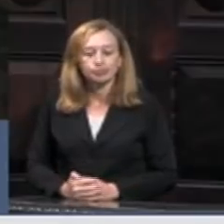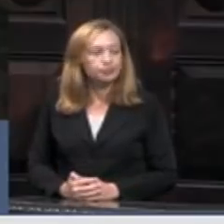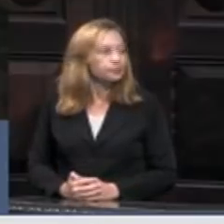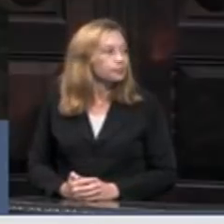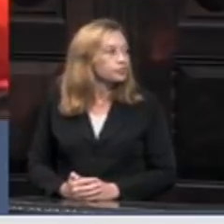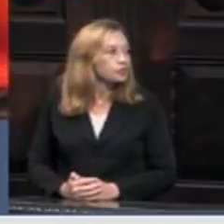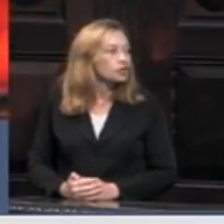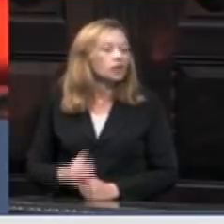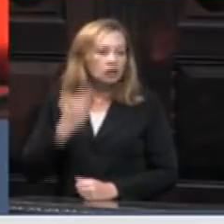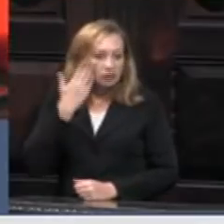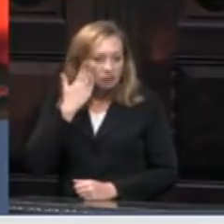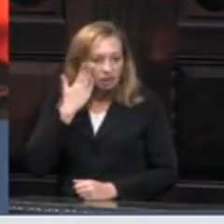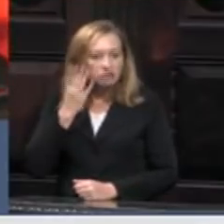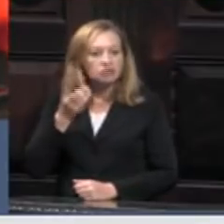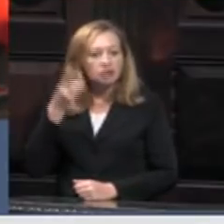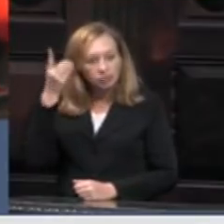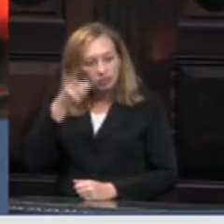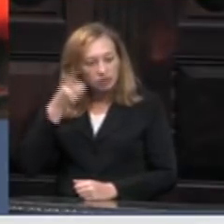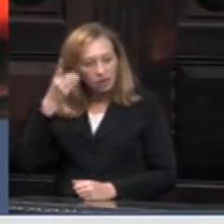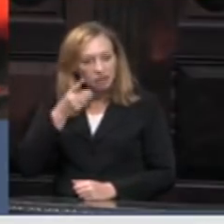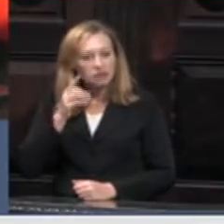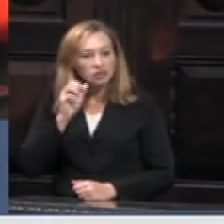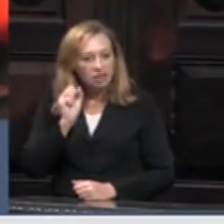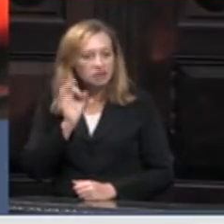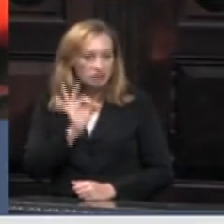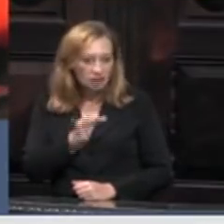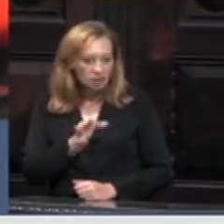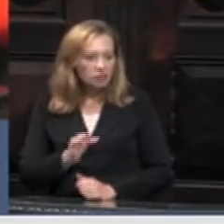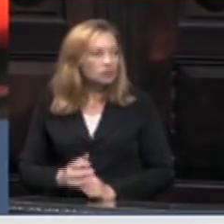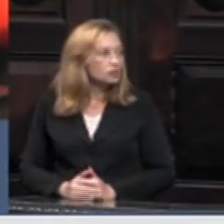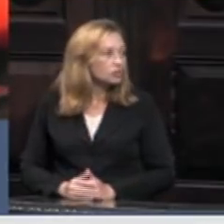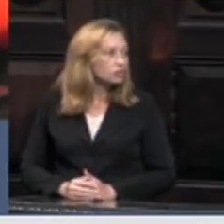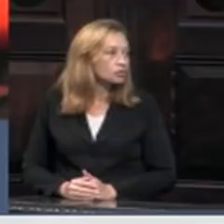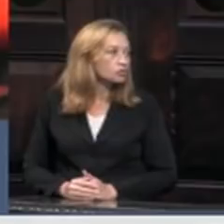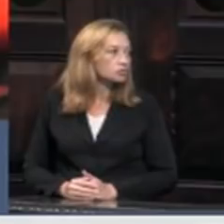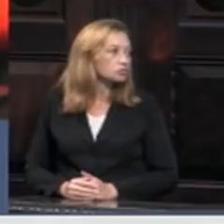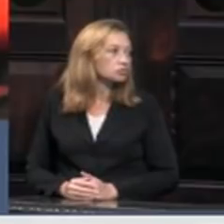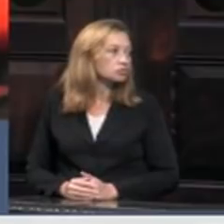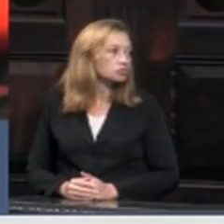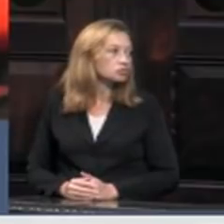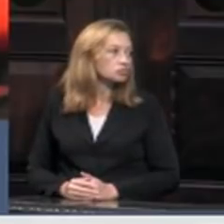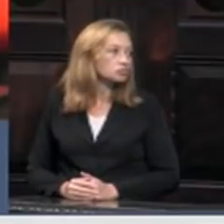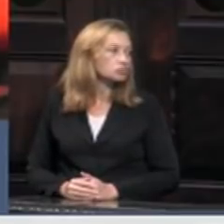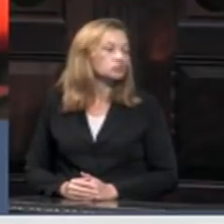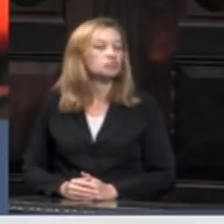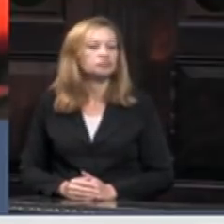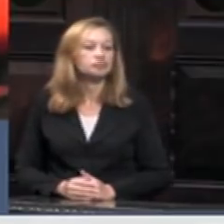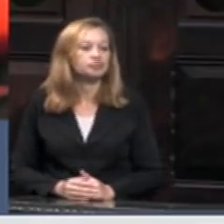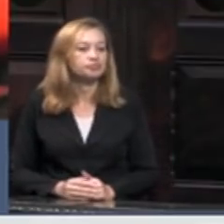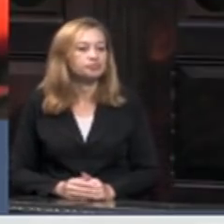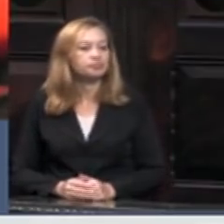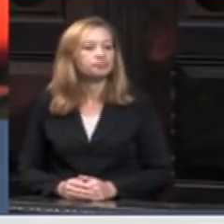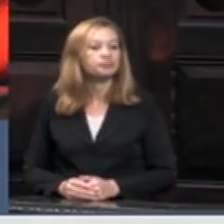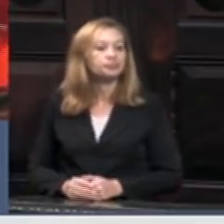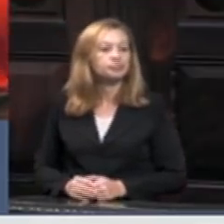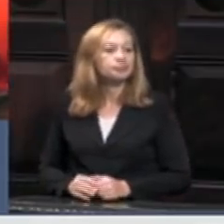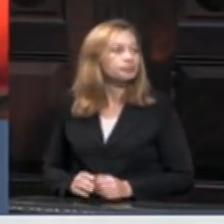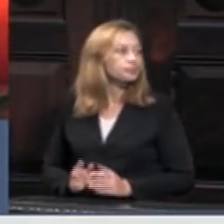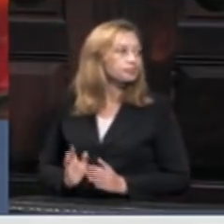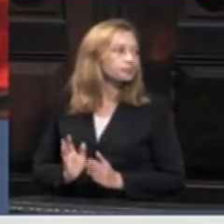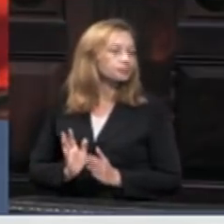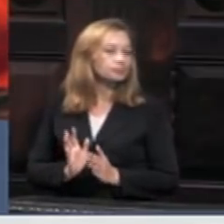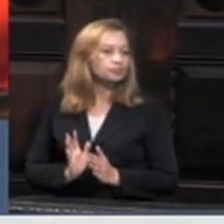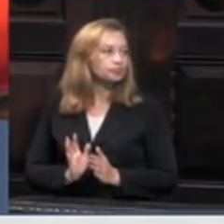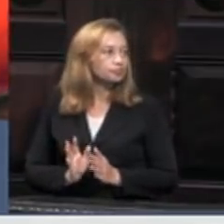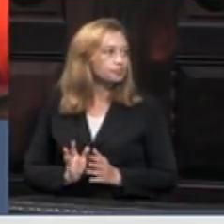A gente entende, deputado, Vossa Excelência está coberto de razão e pode fazê-lo quantos destaques necessários, mas a gente